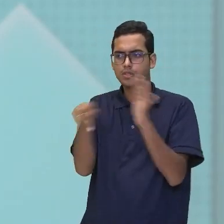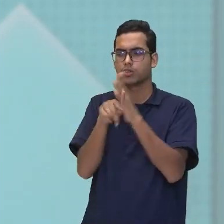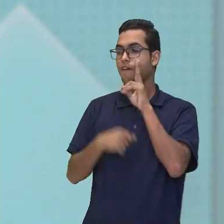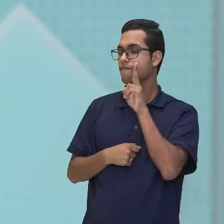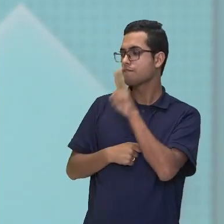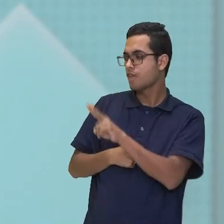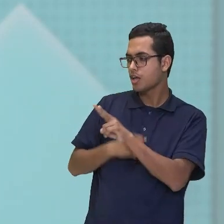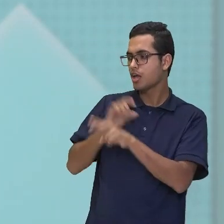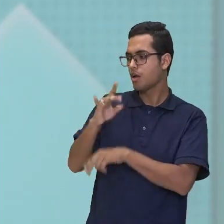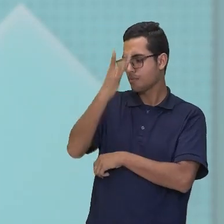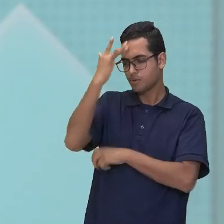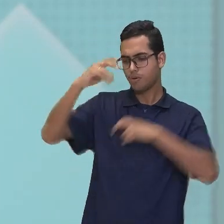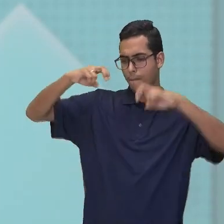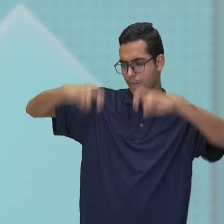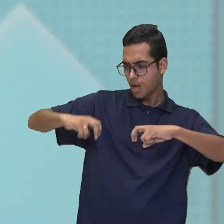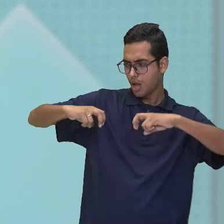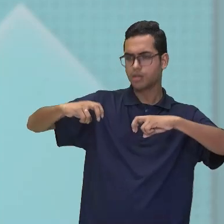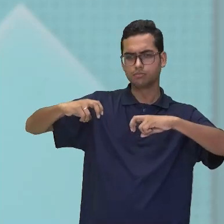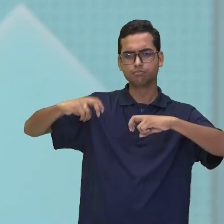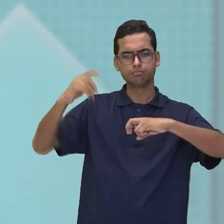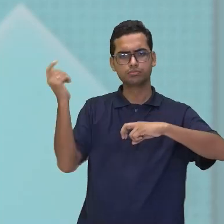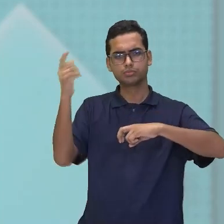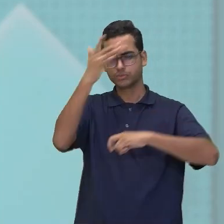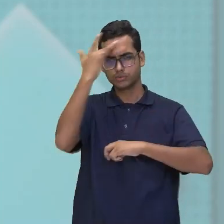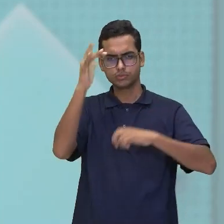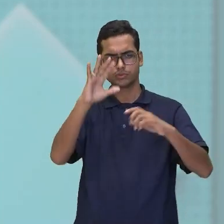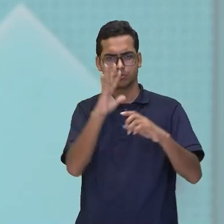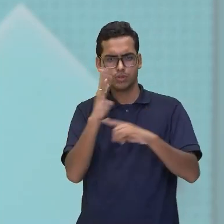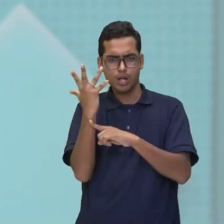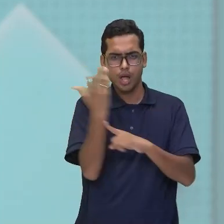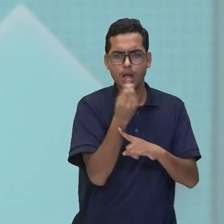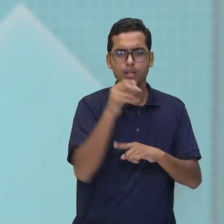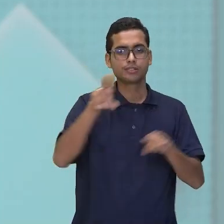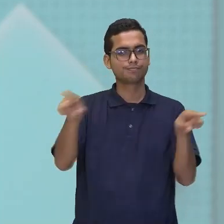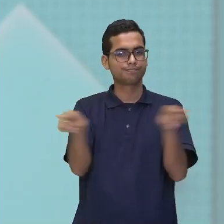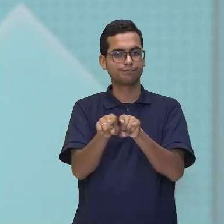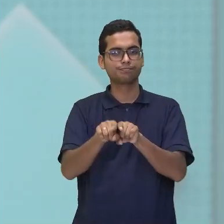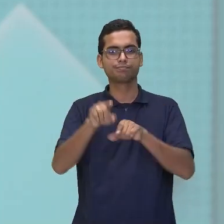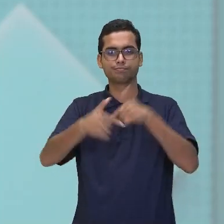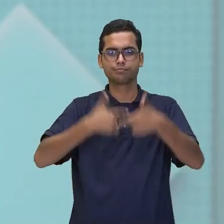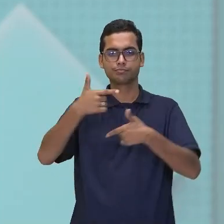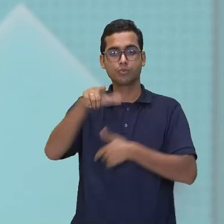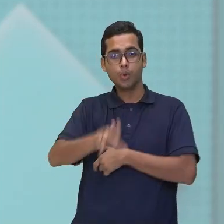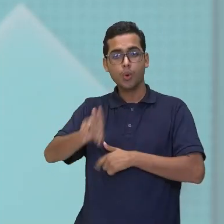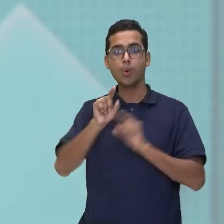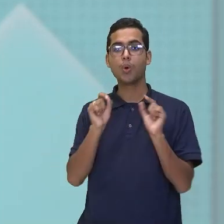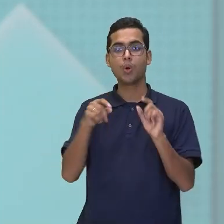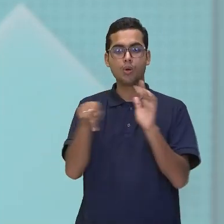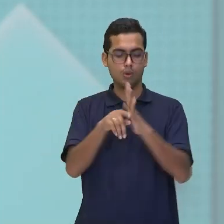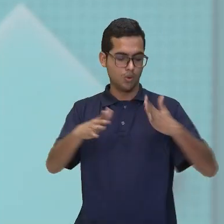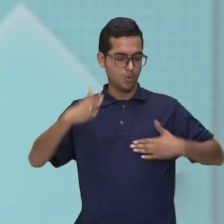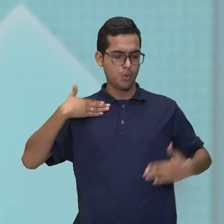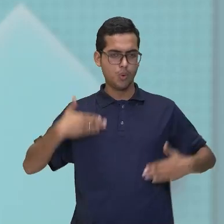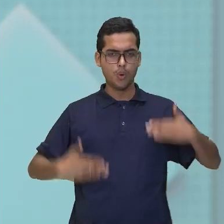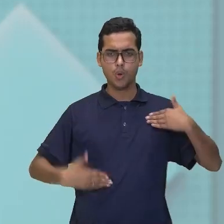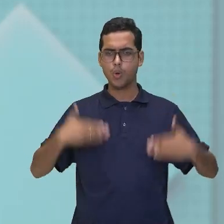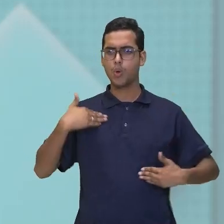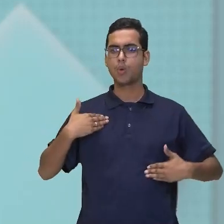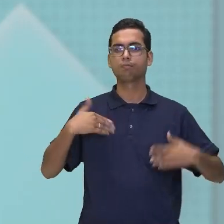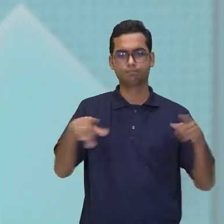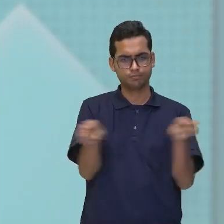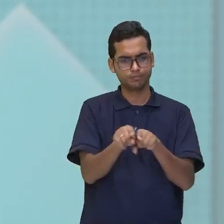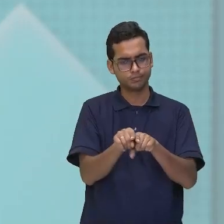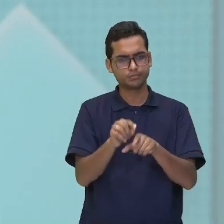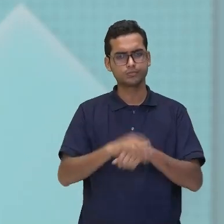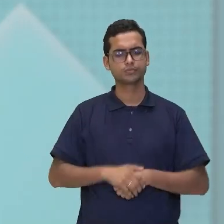o artista, ele trabalha também com o corpo, certo? Então, a Mabrovic, ela tem várias performances. Ela é